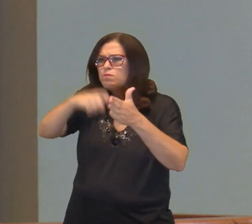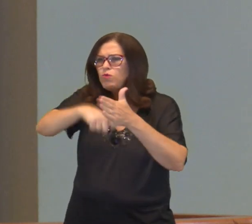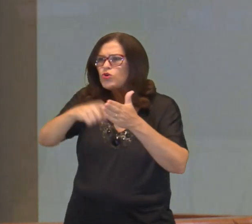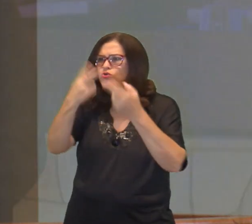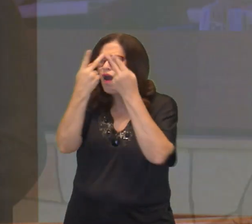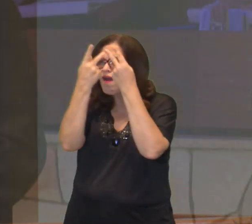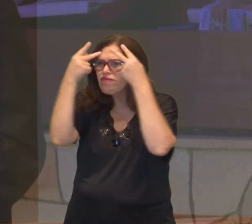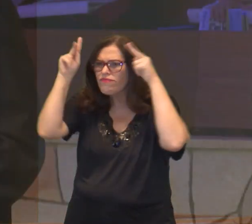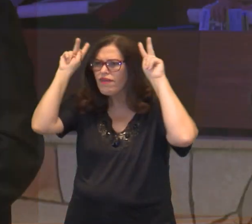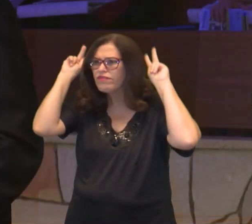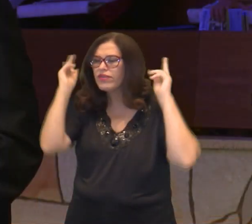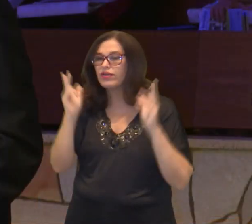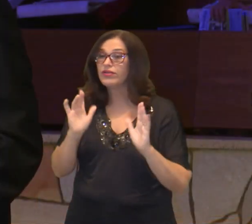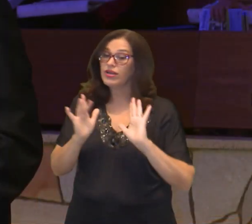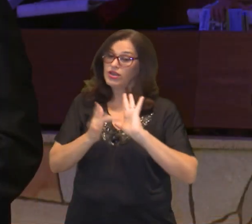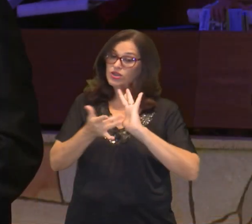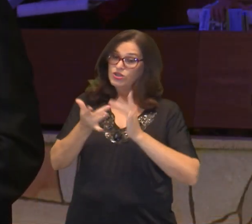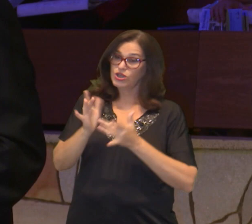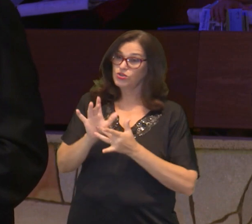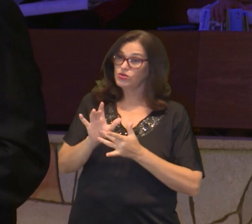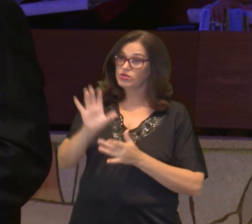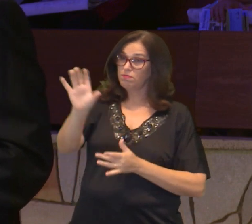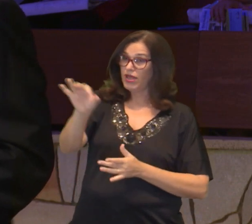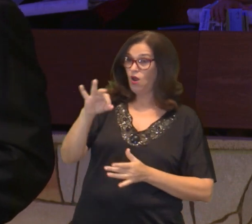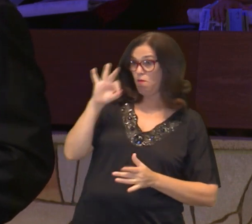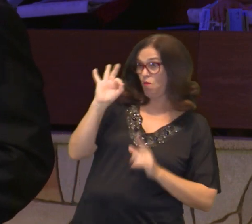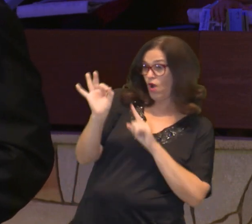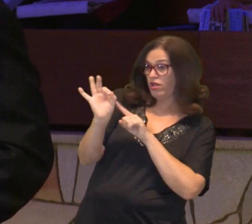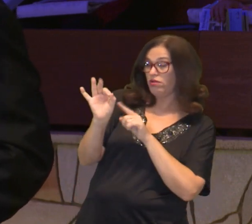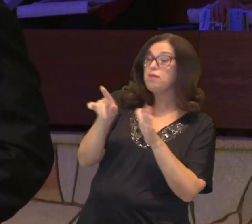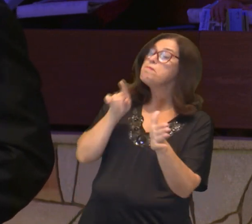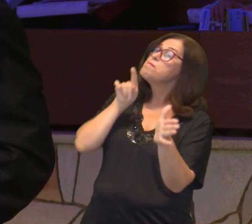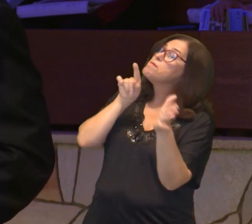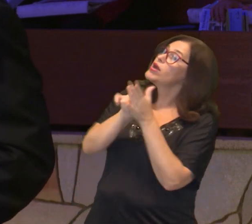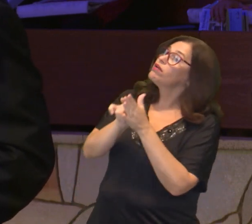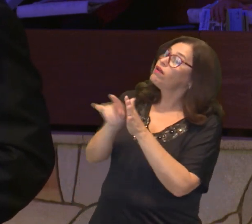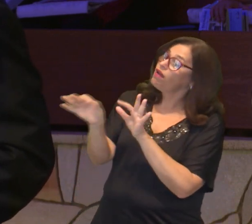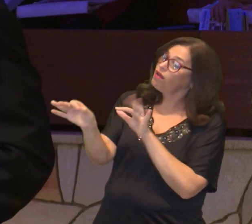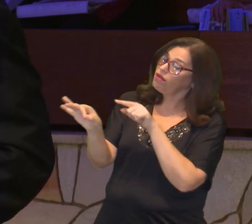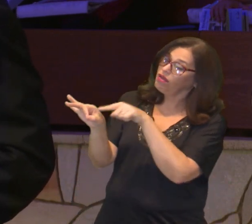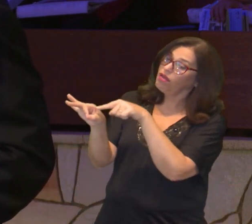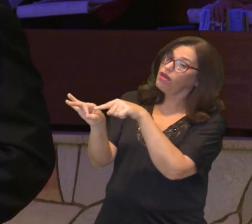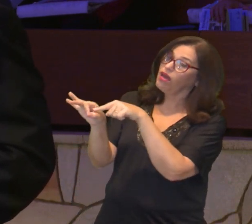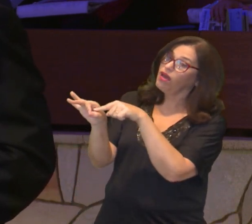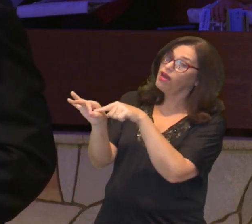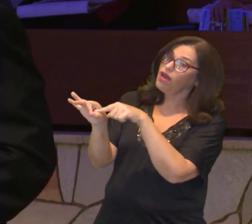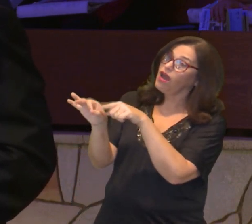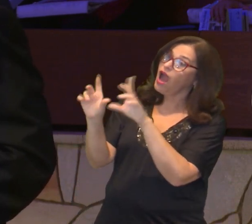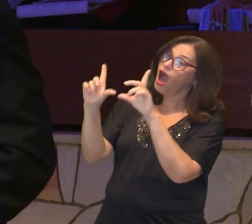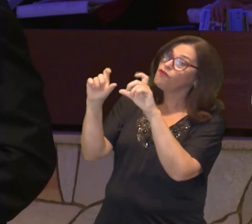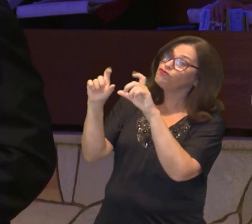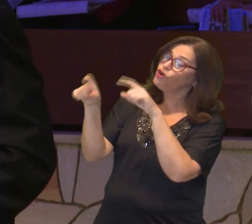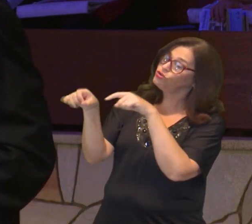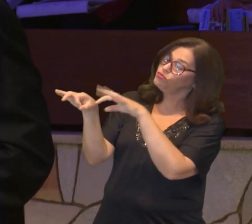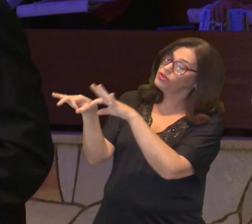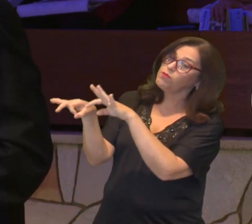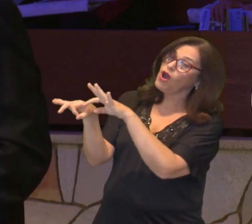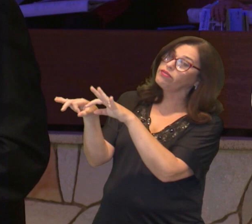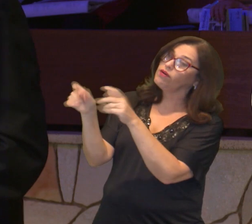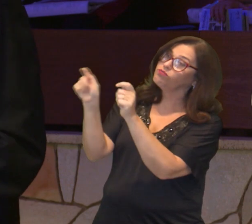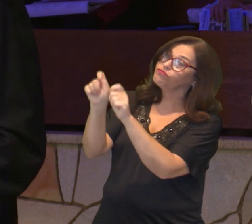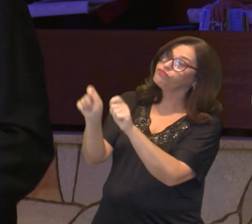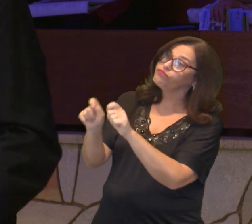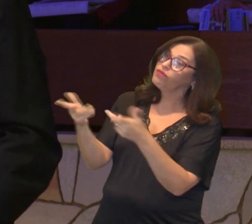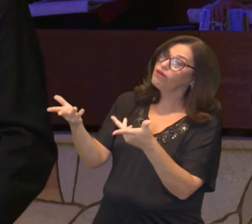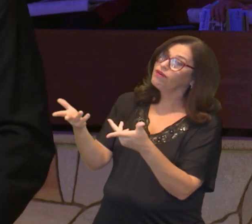César? Jesus pede uma moeda, pergunta de quem era a imagem que estava na moeda,